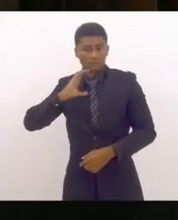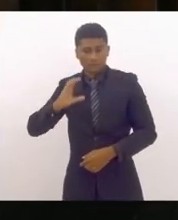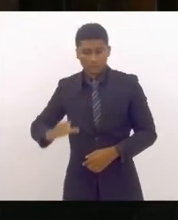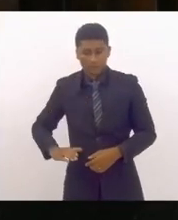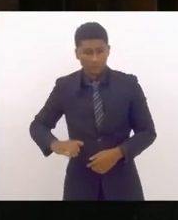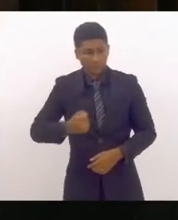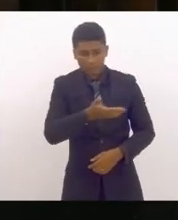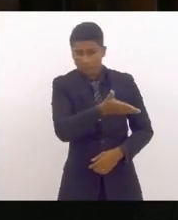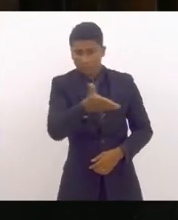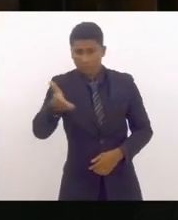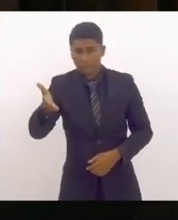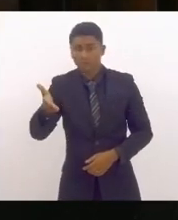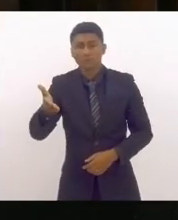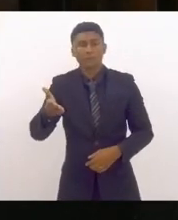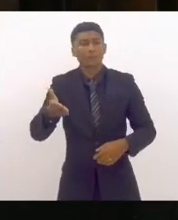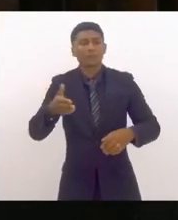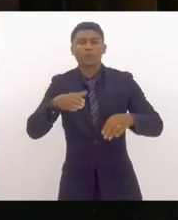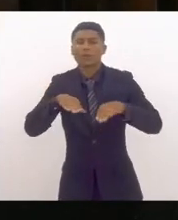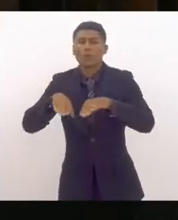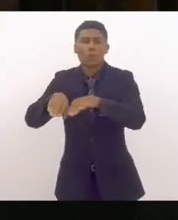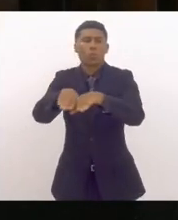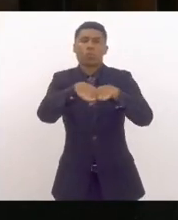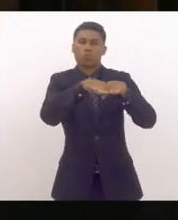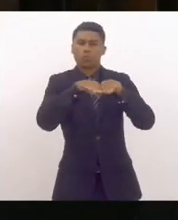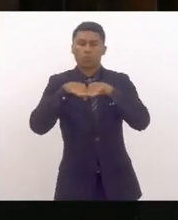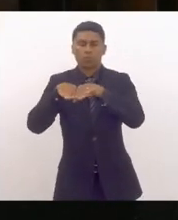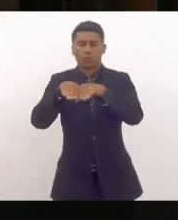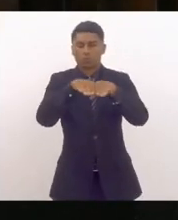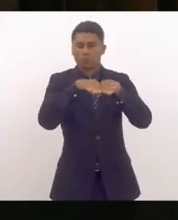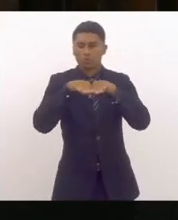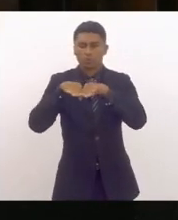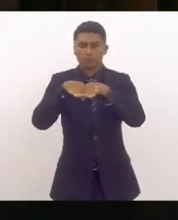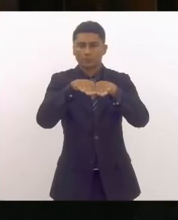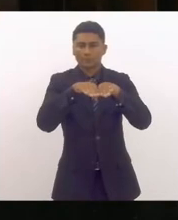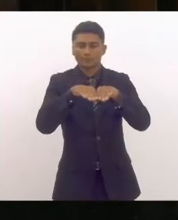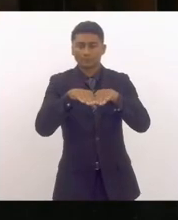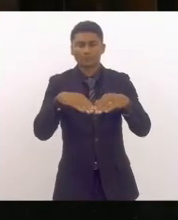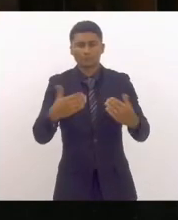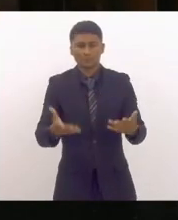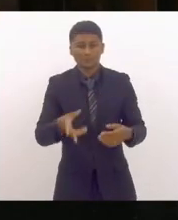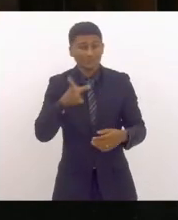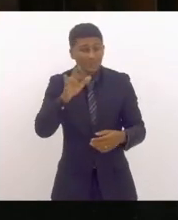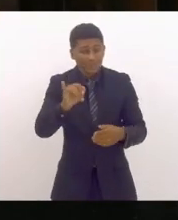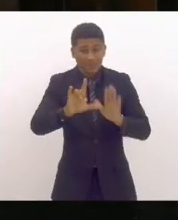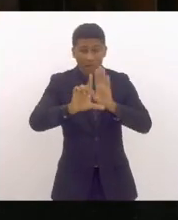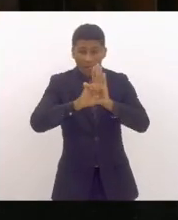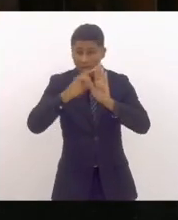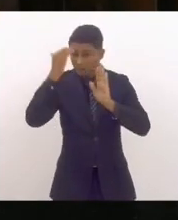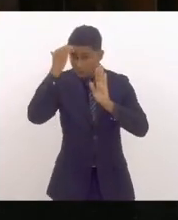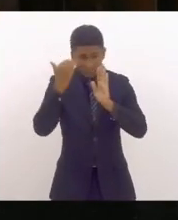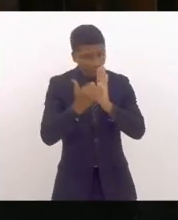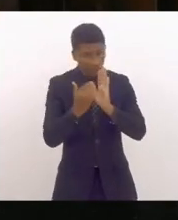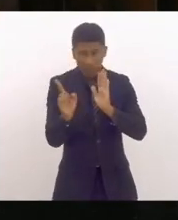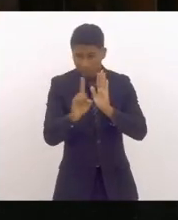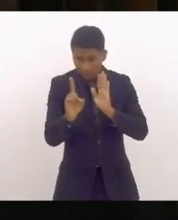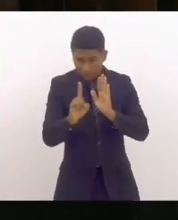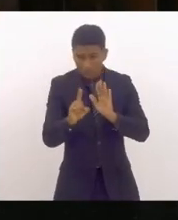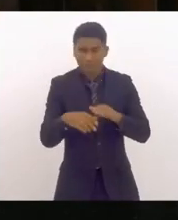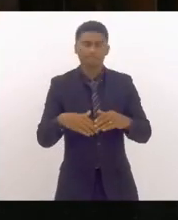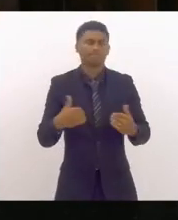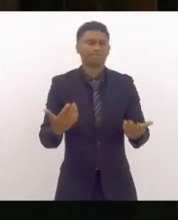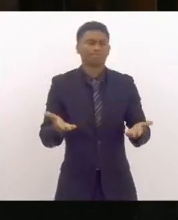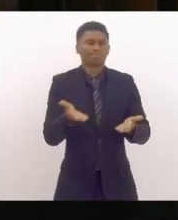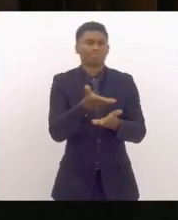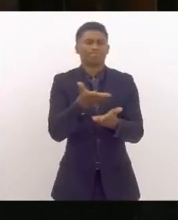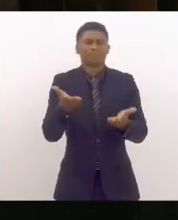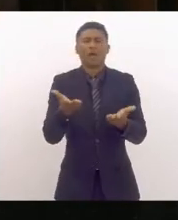considerado como igual e saiu fora da lei não tem ninguém que tenha